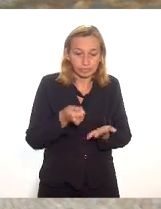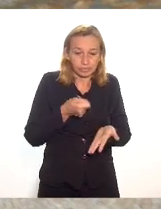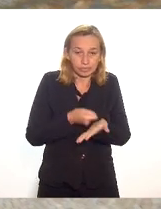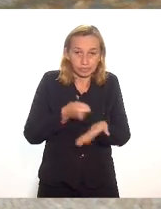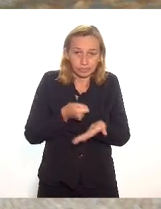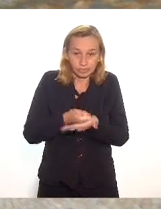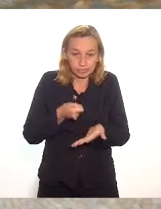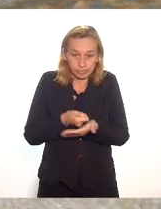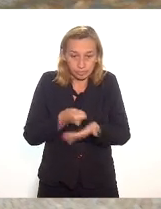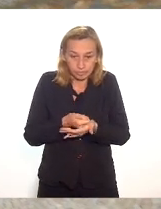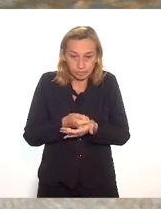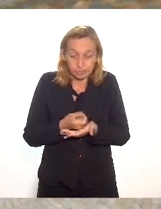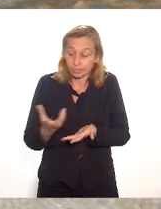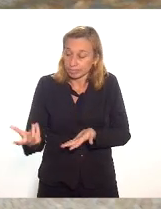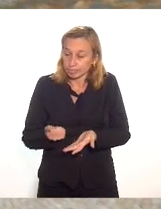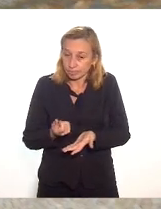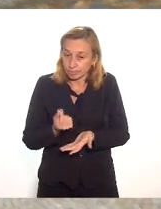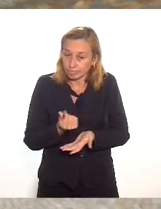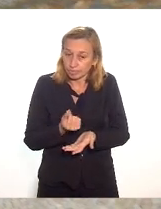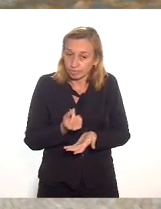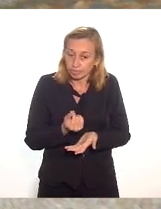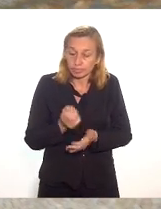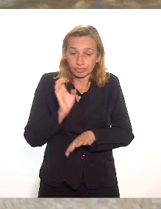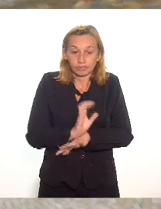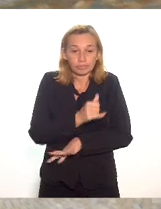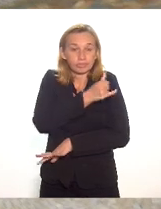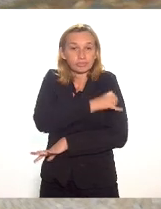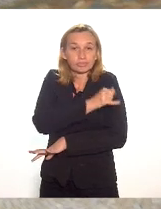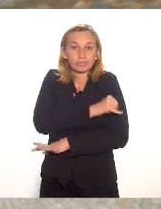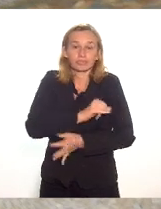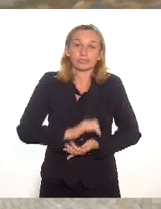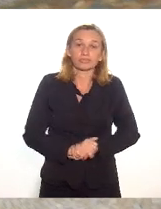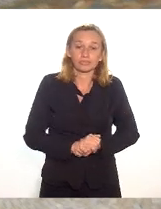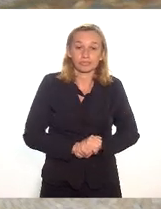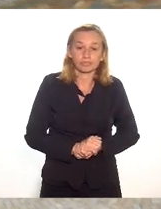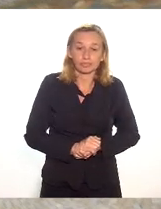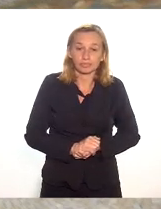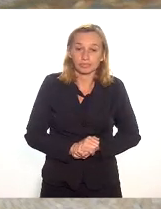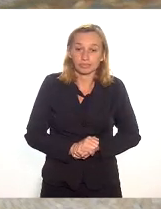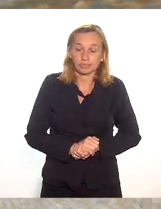cobrar, pegar o dinheiro do estado do Rio de Janeiro,